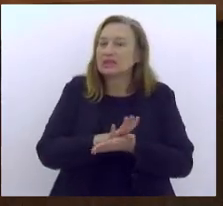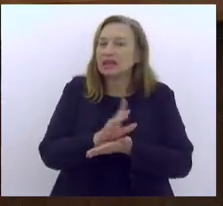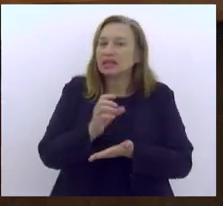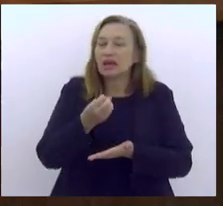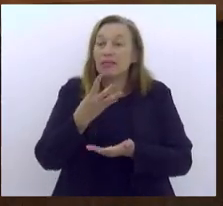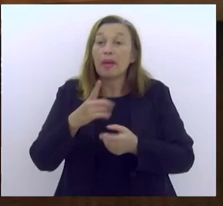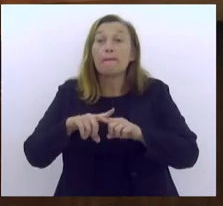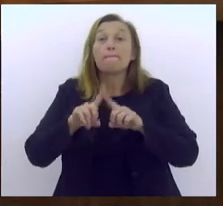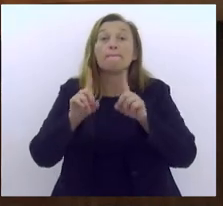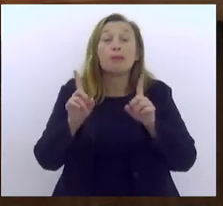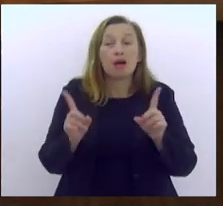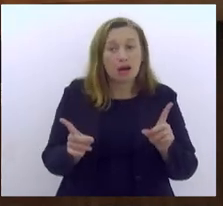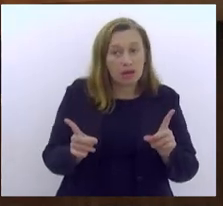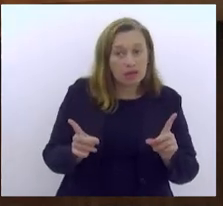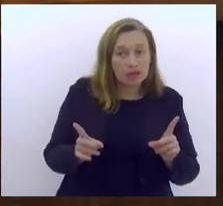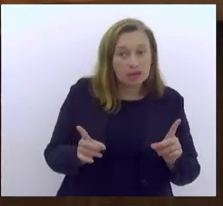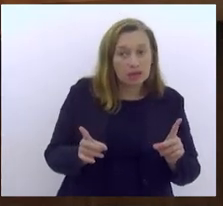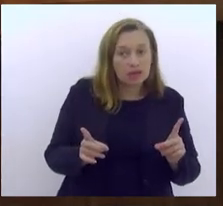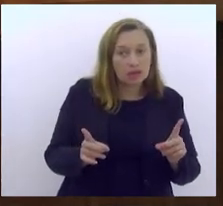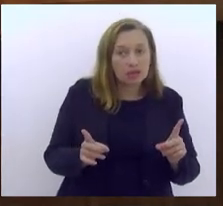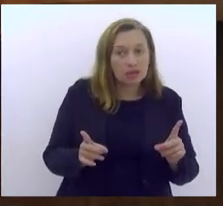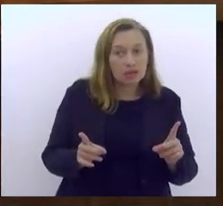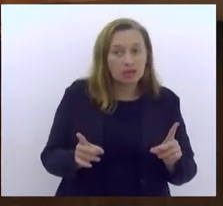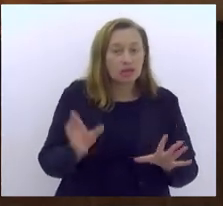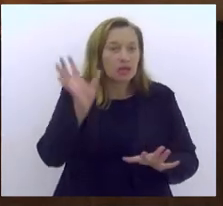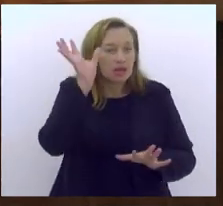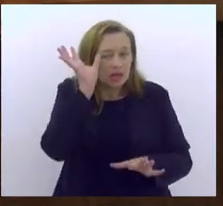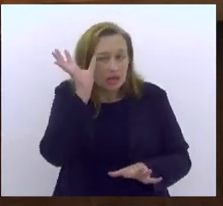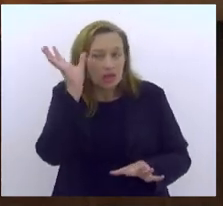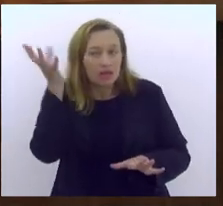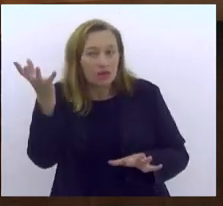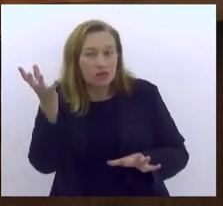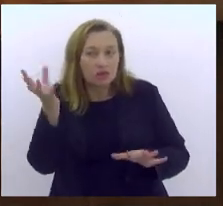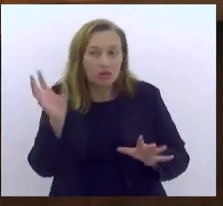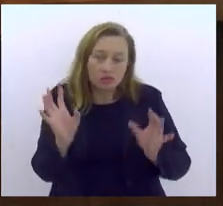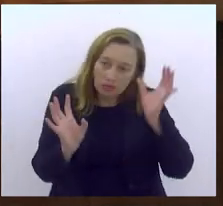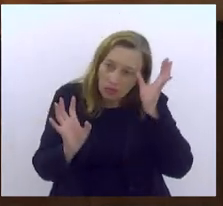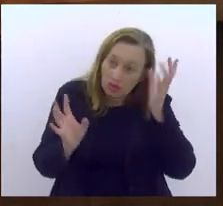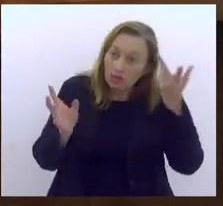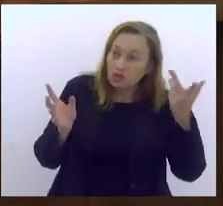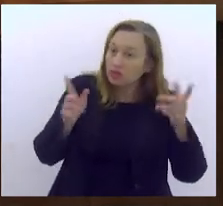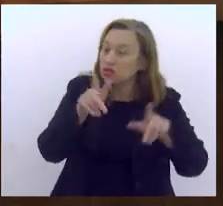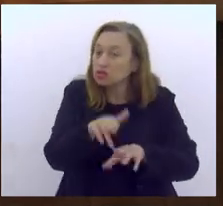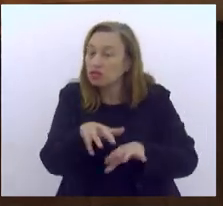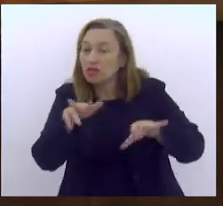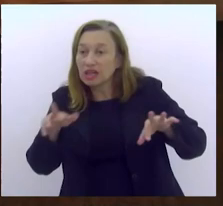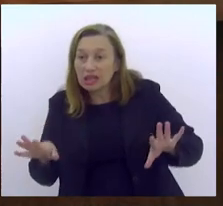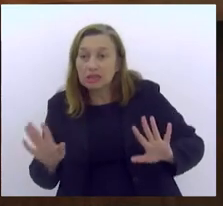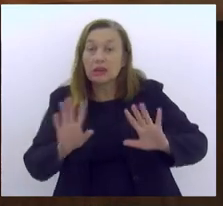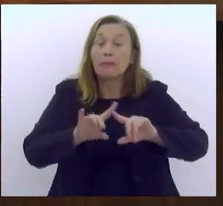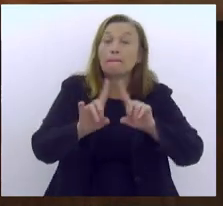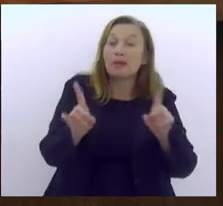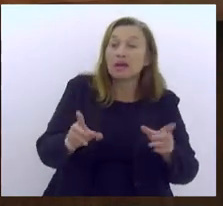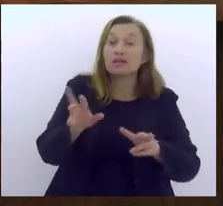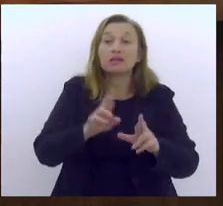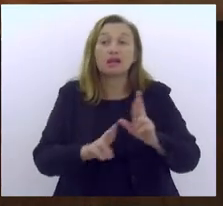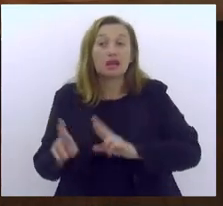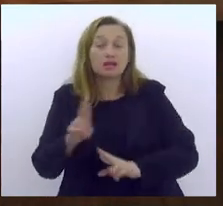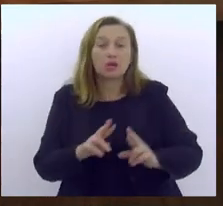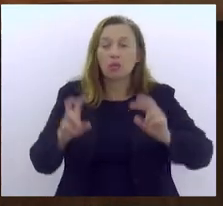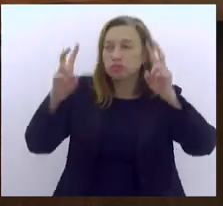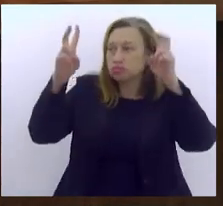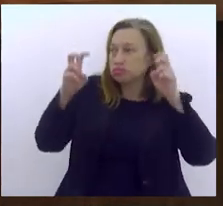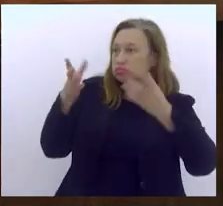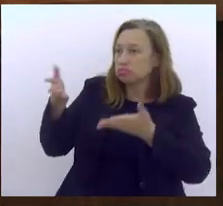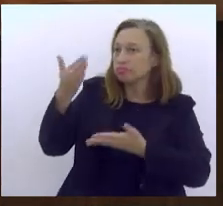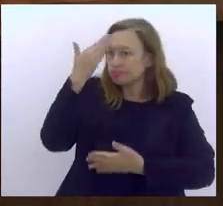está. As soluções não são exatamente as mesmas, pelo menos uma parte é unânime. Em relação ao tema esse, eu